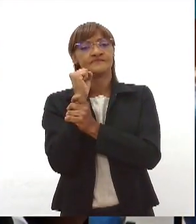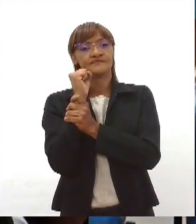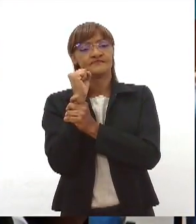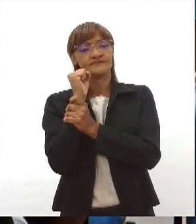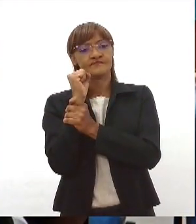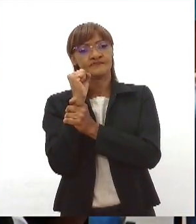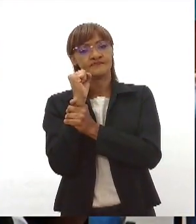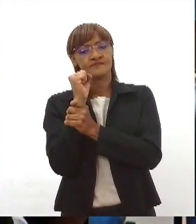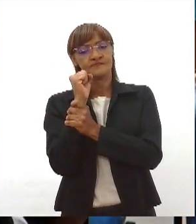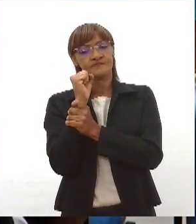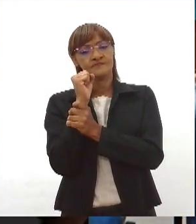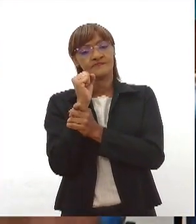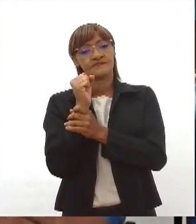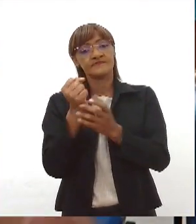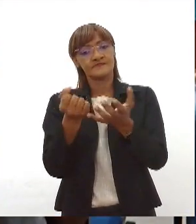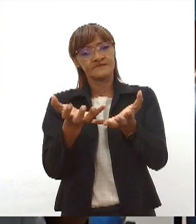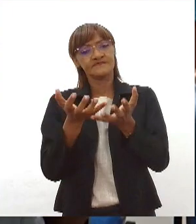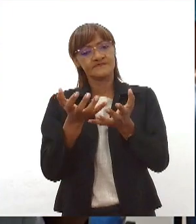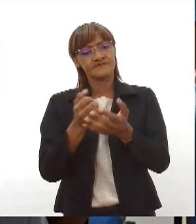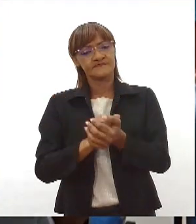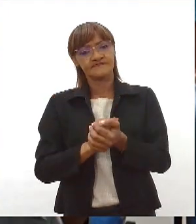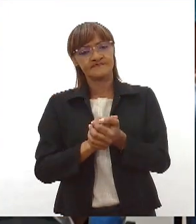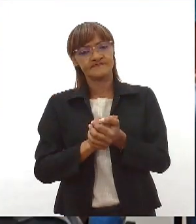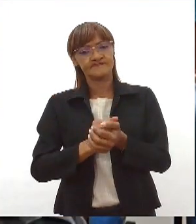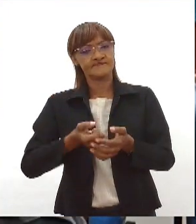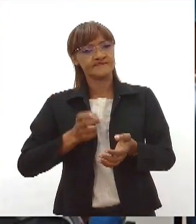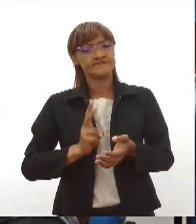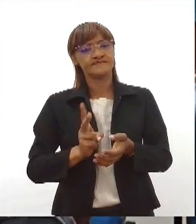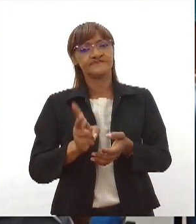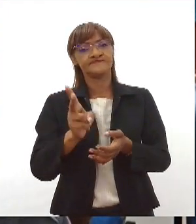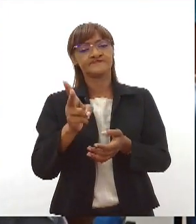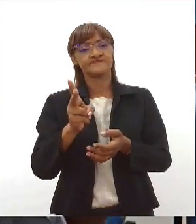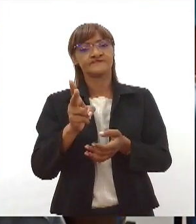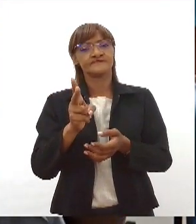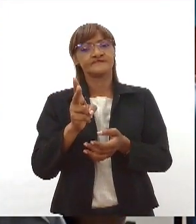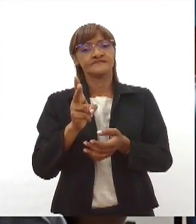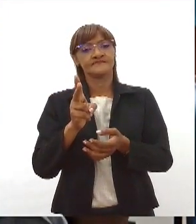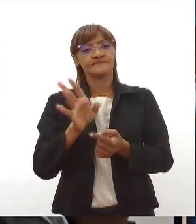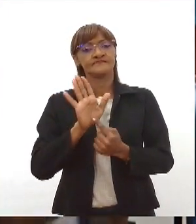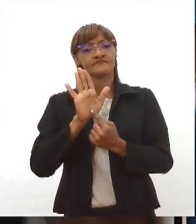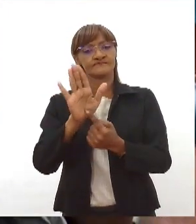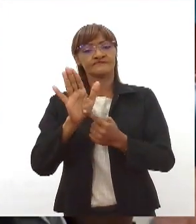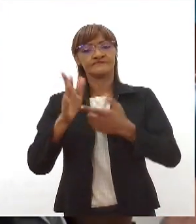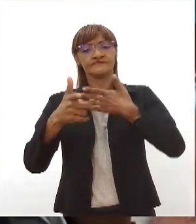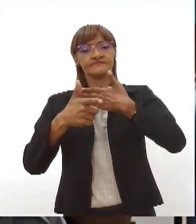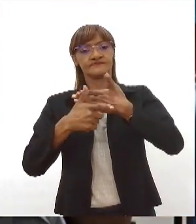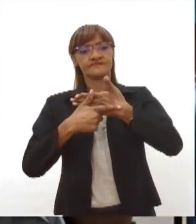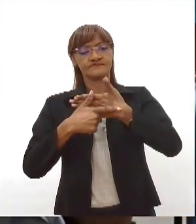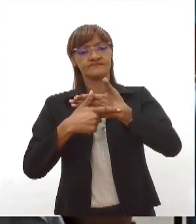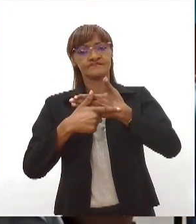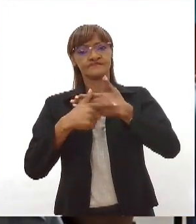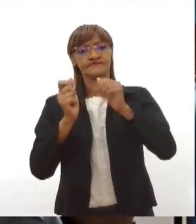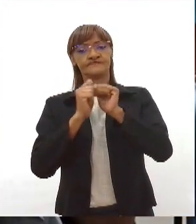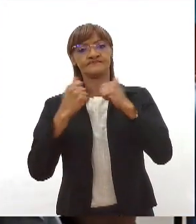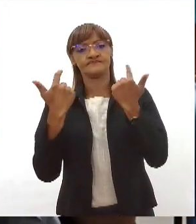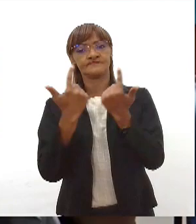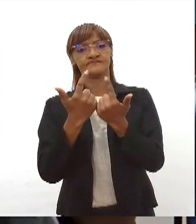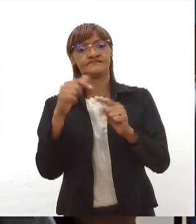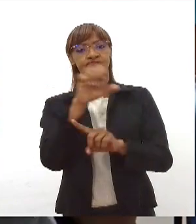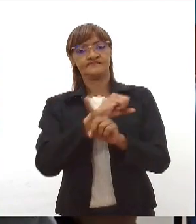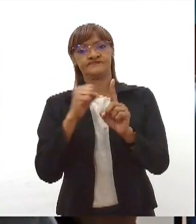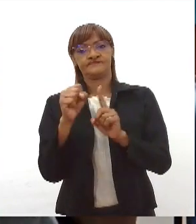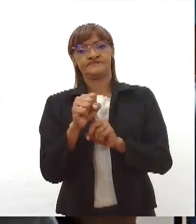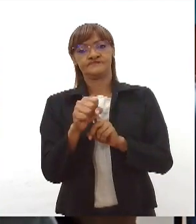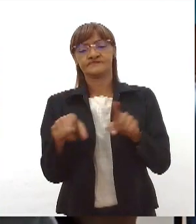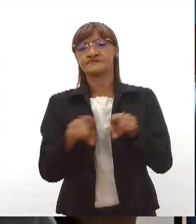procura externar o papel da Assembleia Legislativa para a sociedade inclusive através da TV